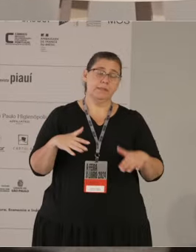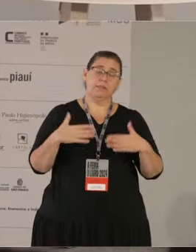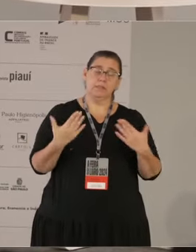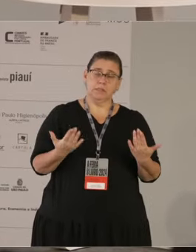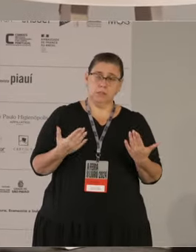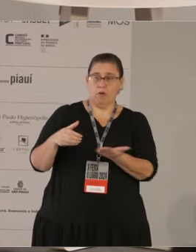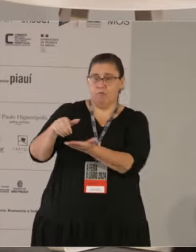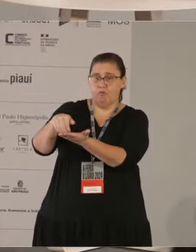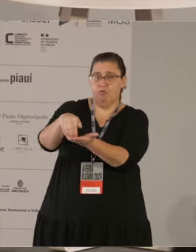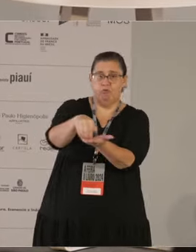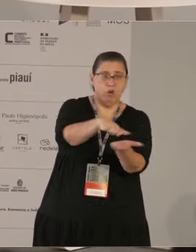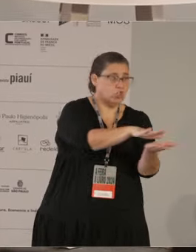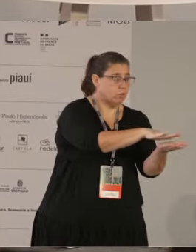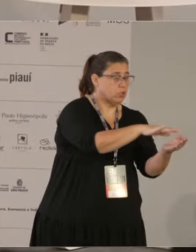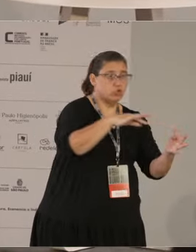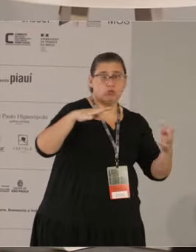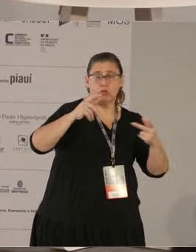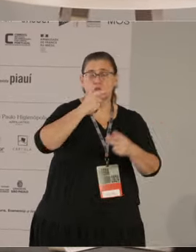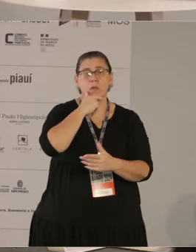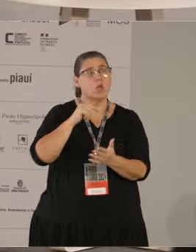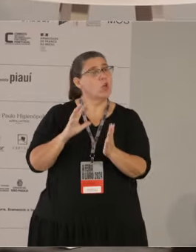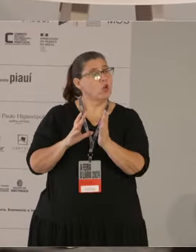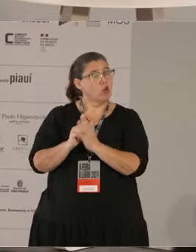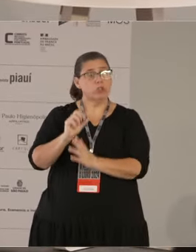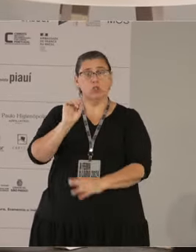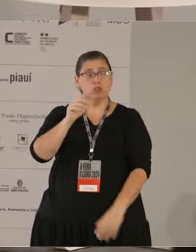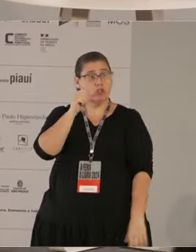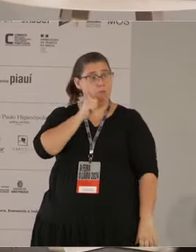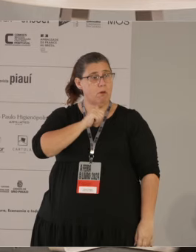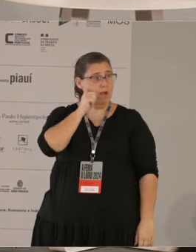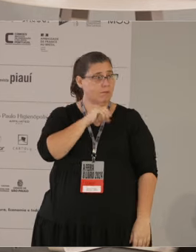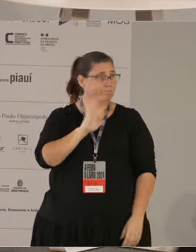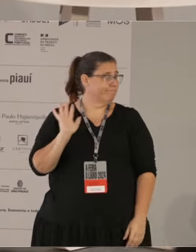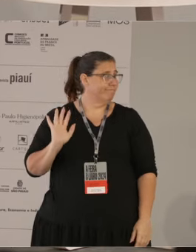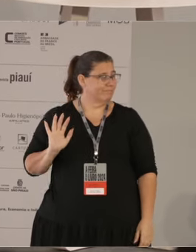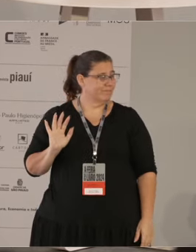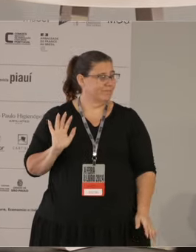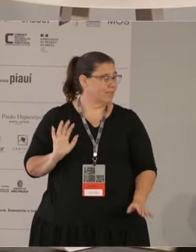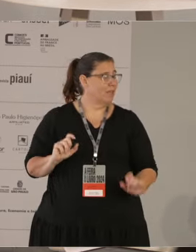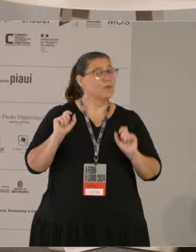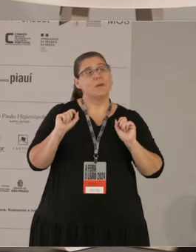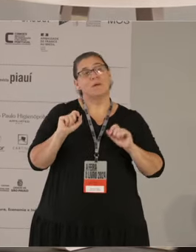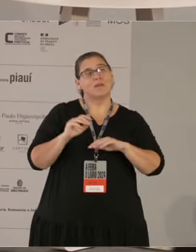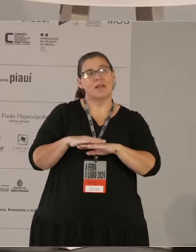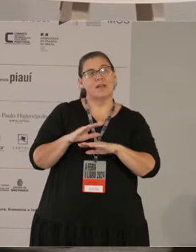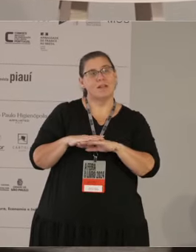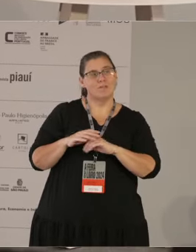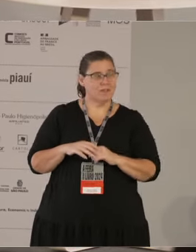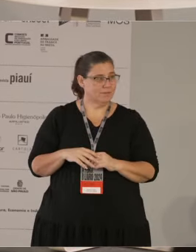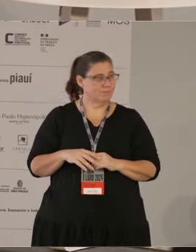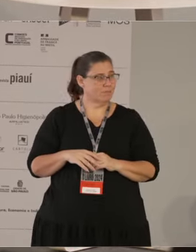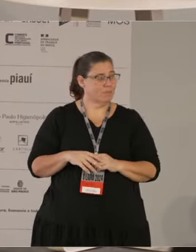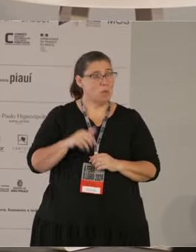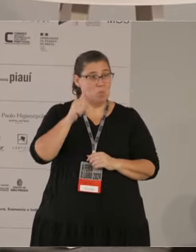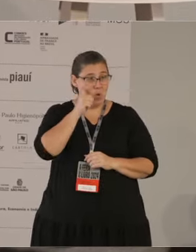vou demitir todos os homens e contratou só mulheres. E aí o que, que ela faz? Muitas mulheres